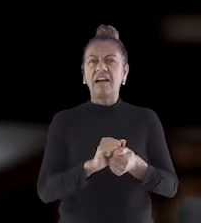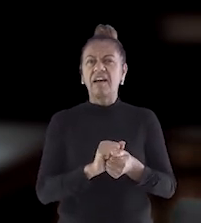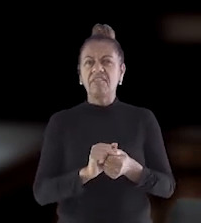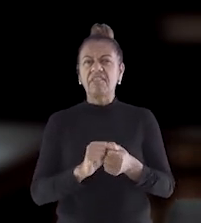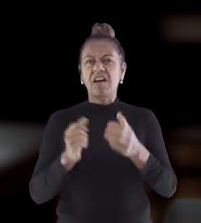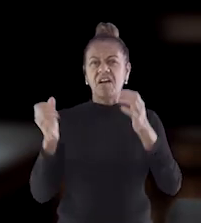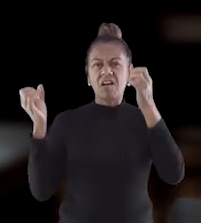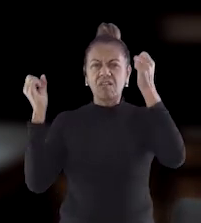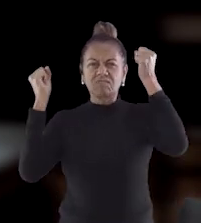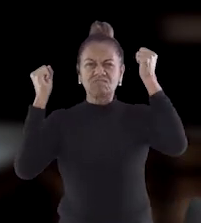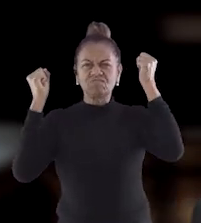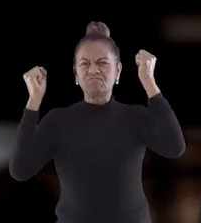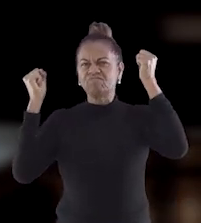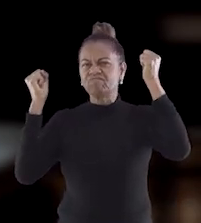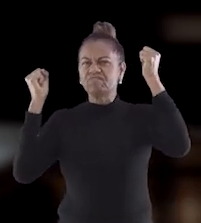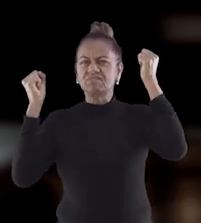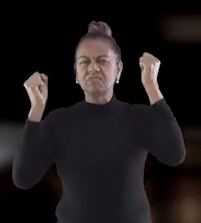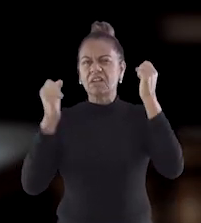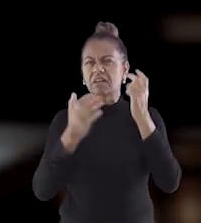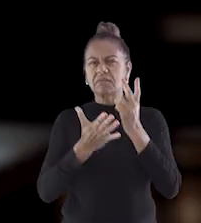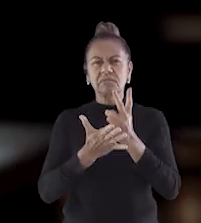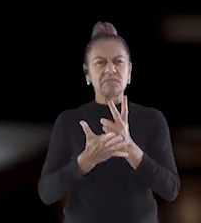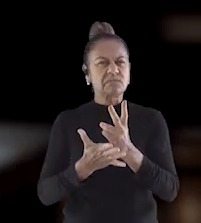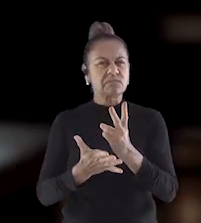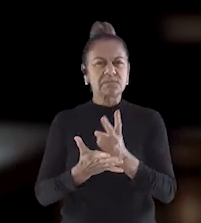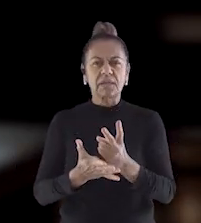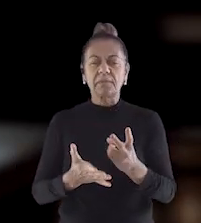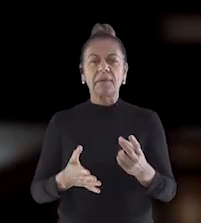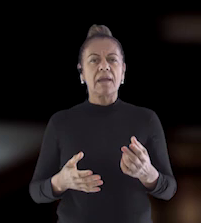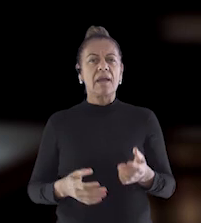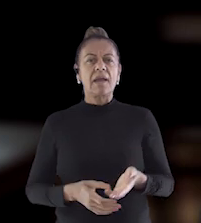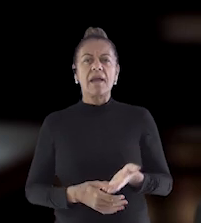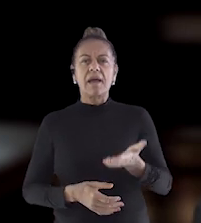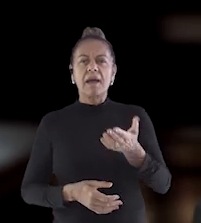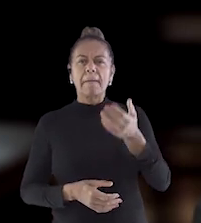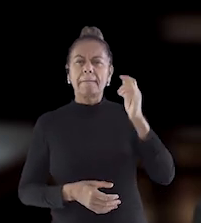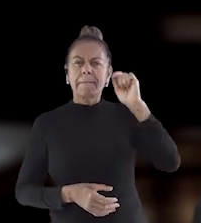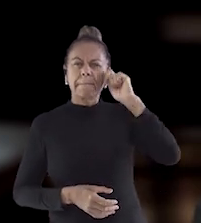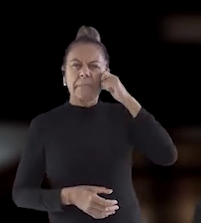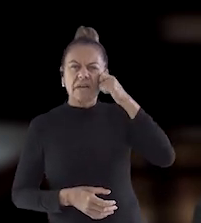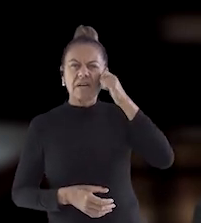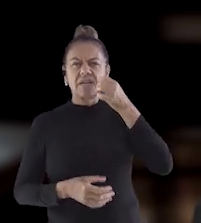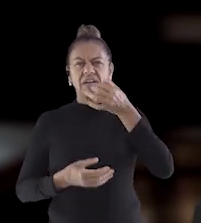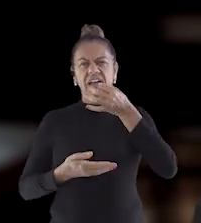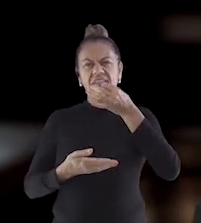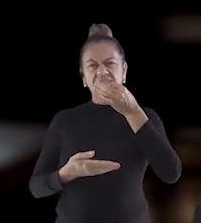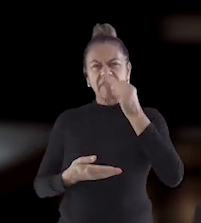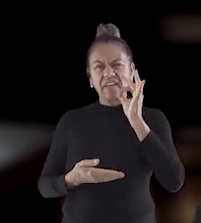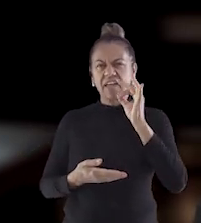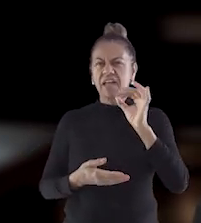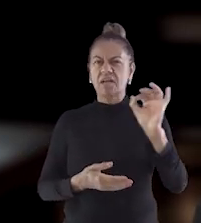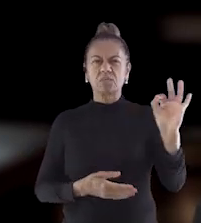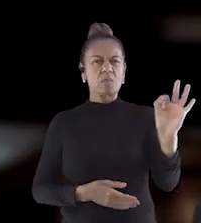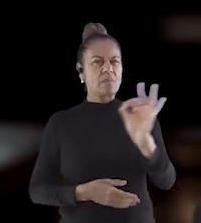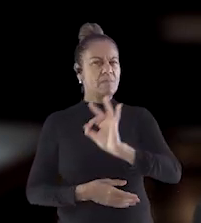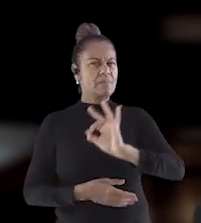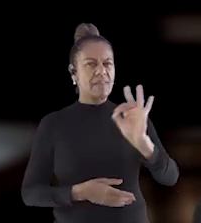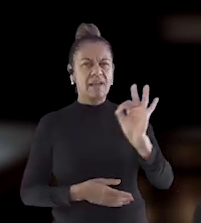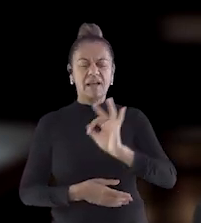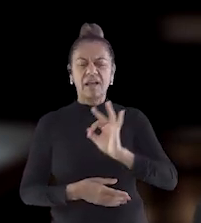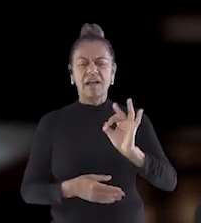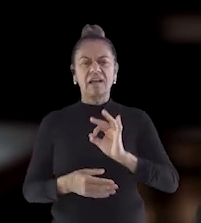fora. Então, tipo assim, a gente não tinha um pão, a gente não tinha assim um café, um caderno direito